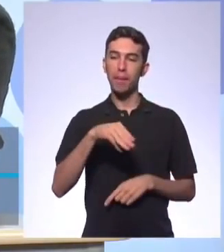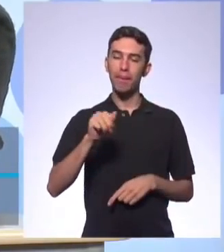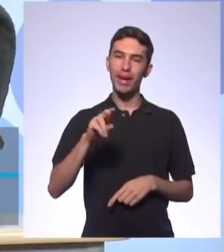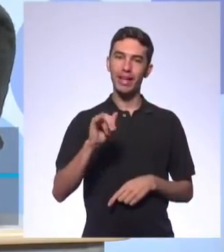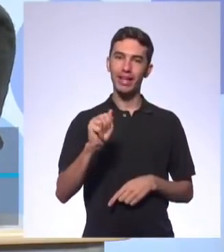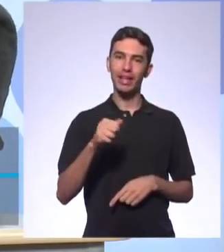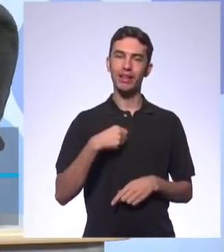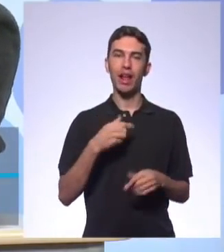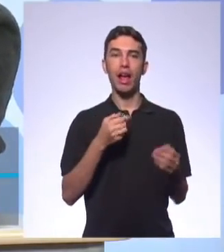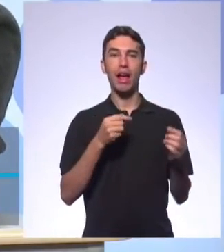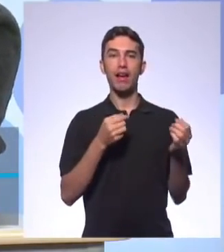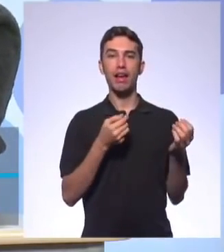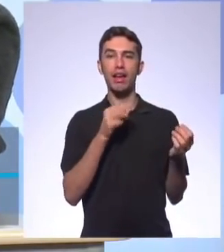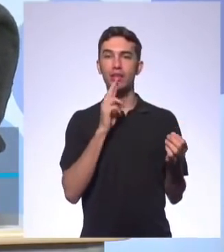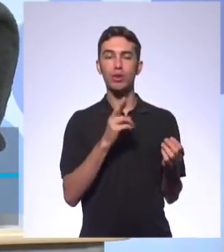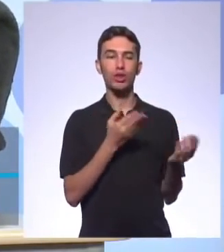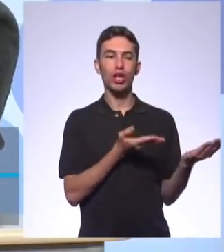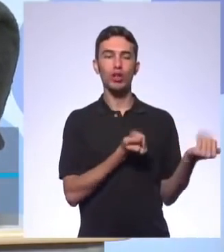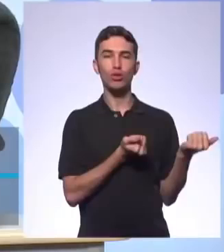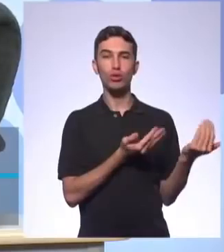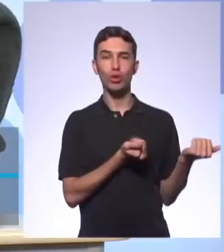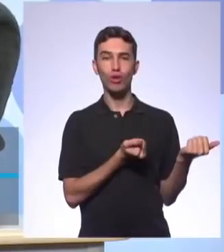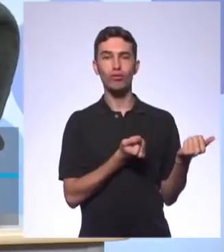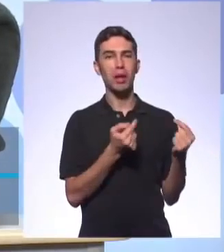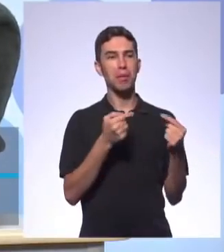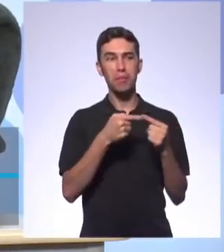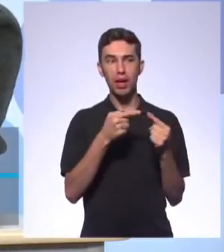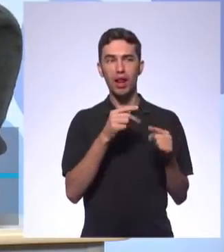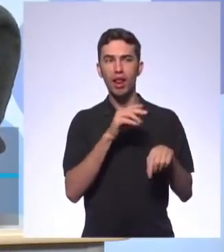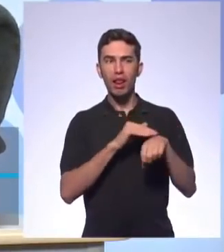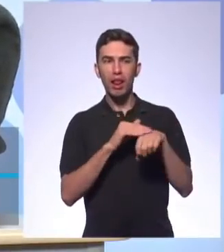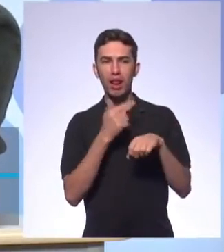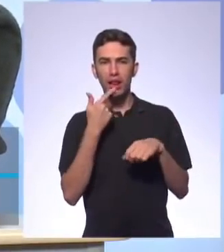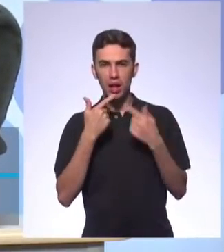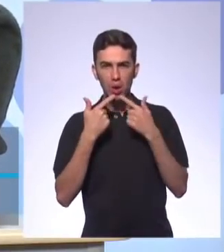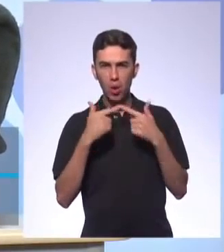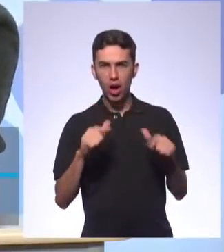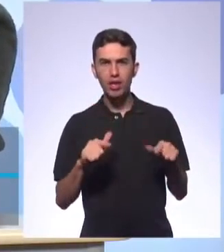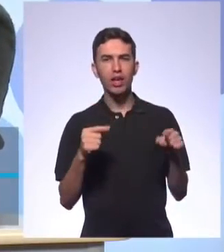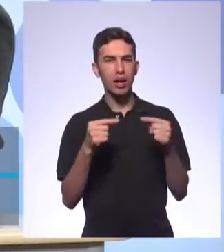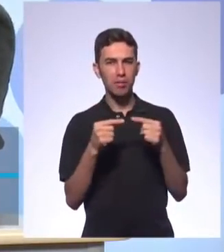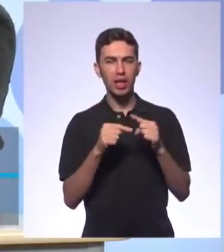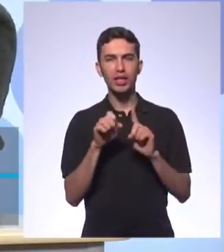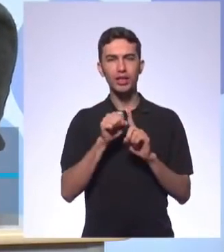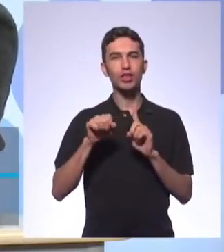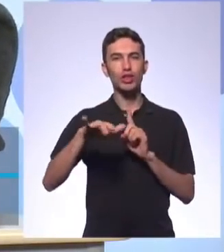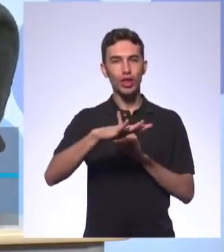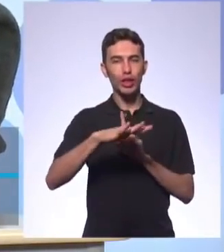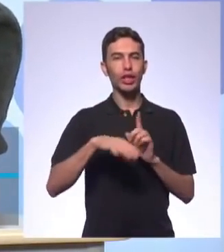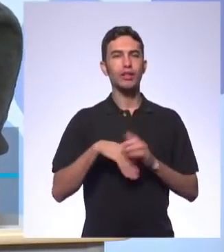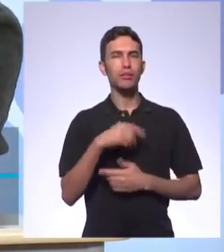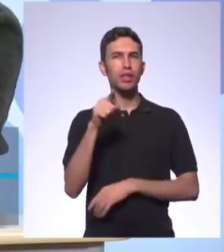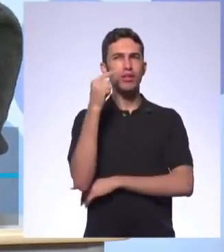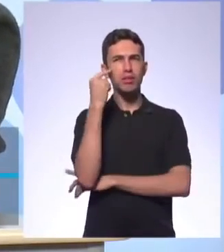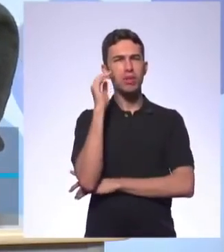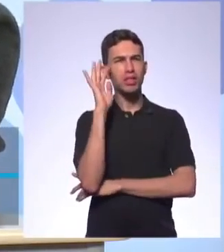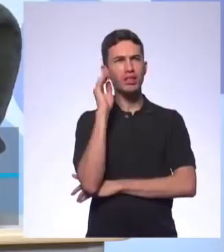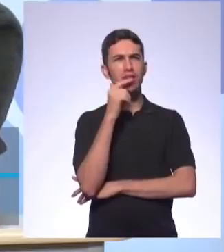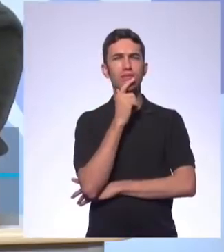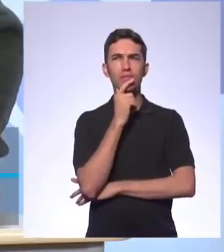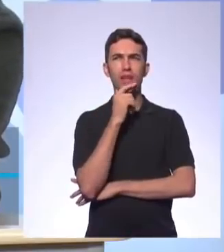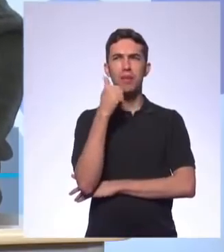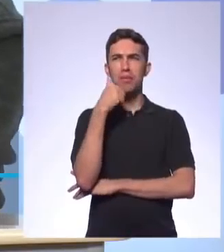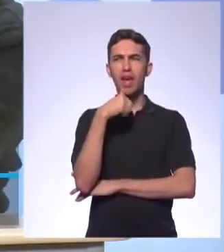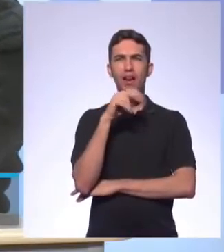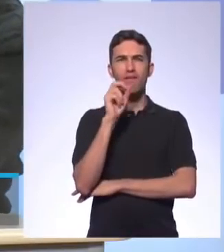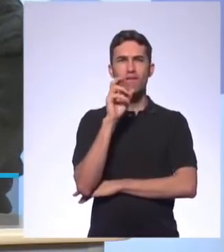são jovens pelo tipo da linguagem, as gírias. Então, acho que é a forma de identificar. Mas eu fiquei pensando, será que minha avó